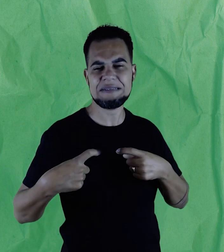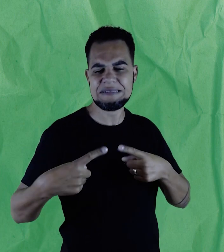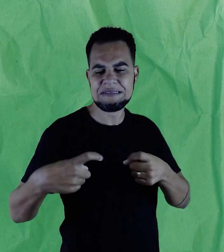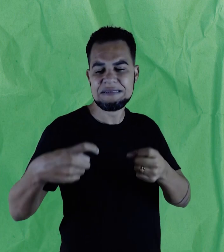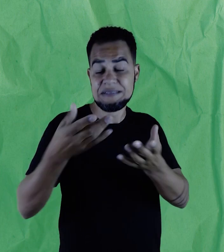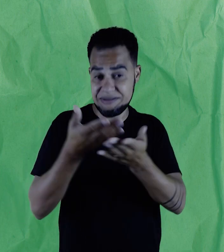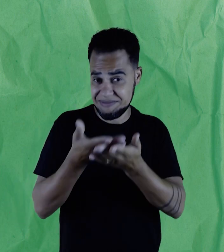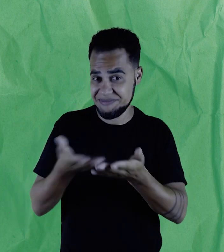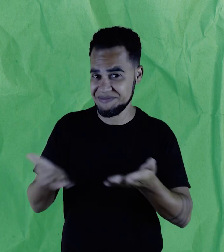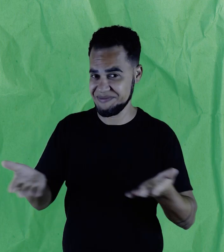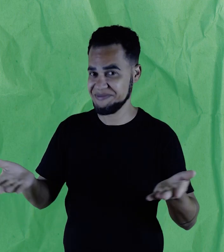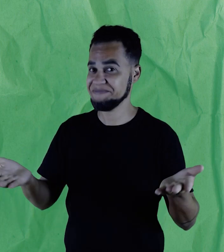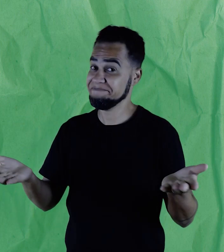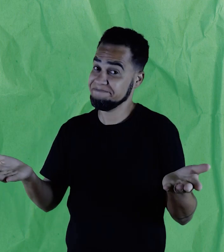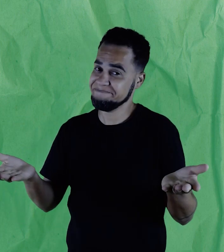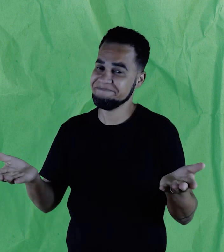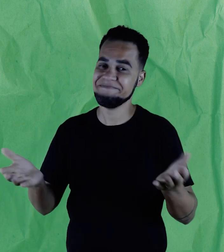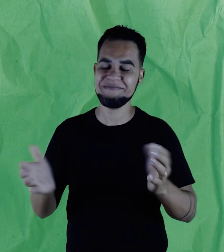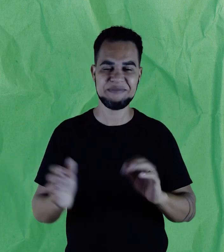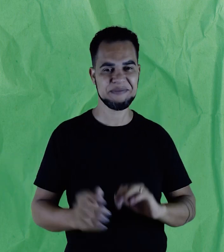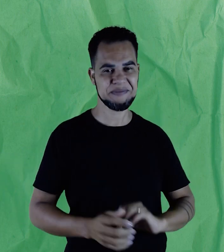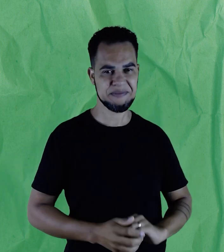perdida.